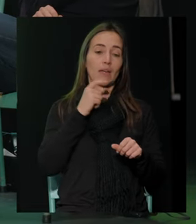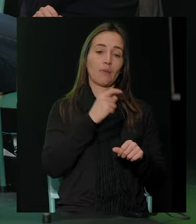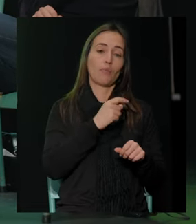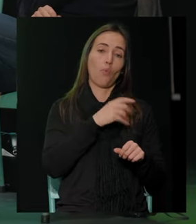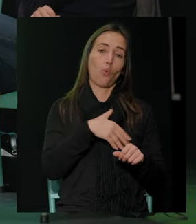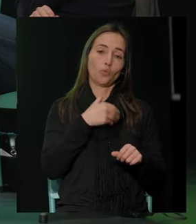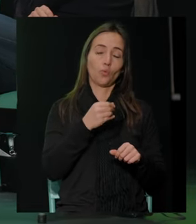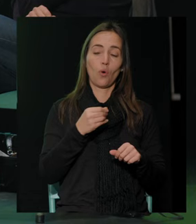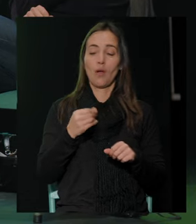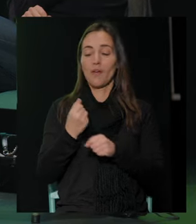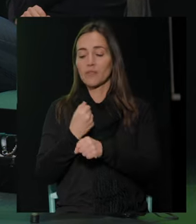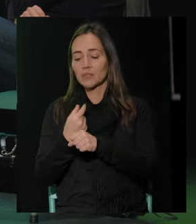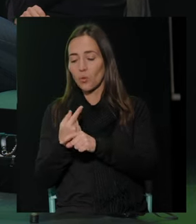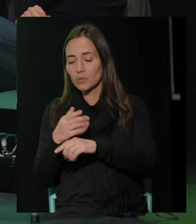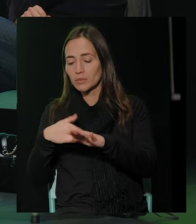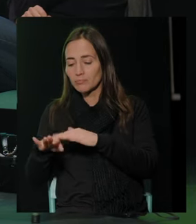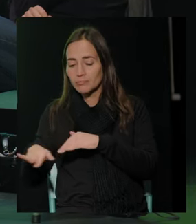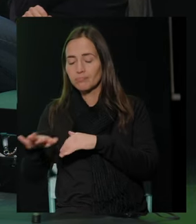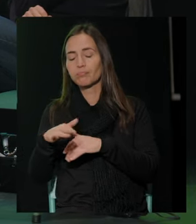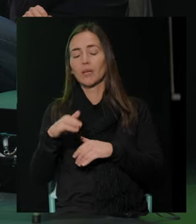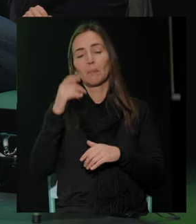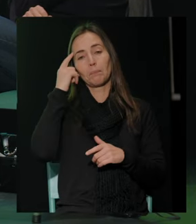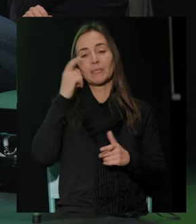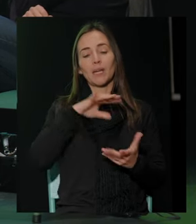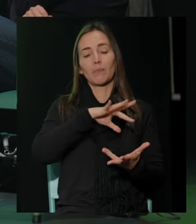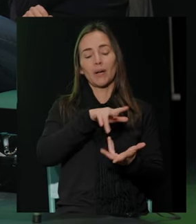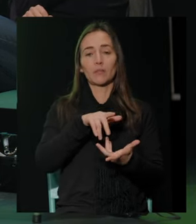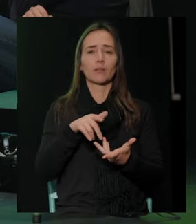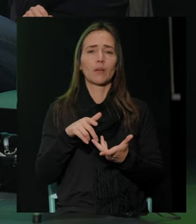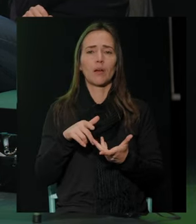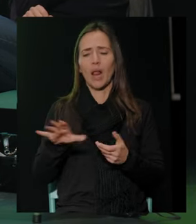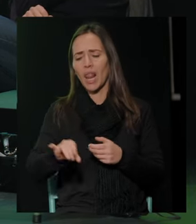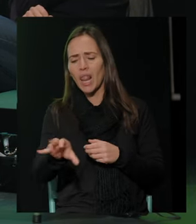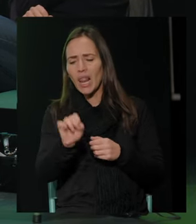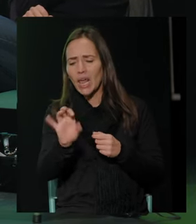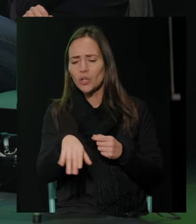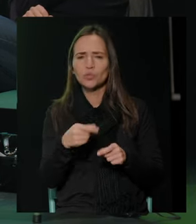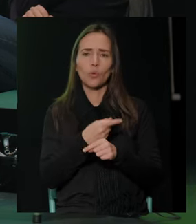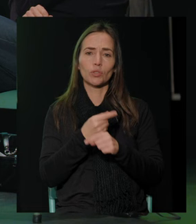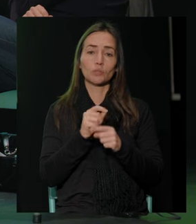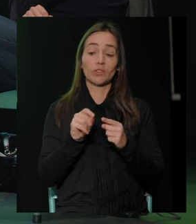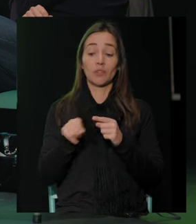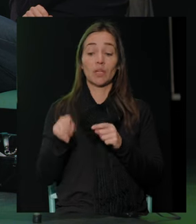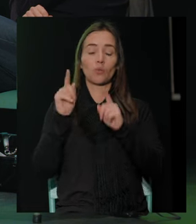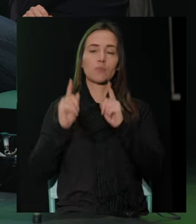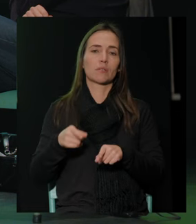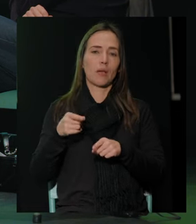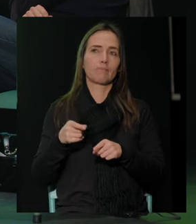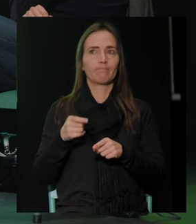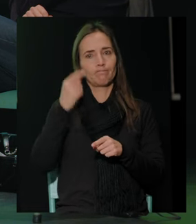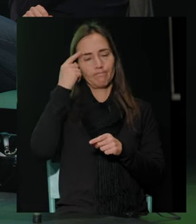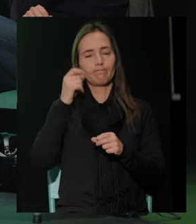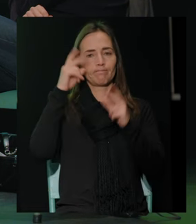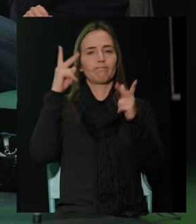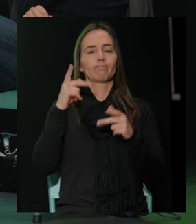ações de terreno, de recolher lixo, coisas muito importantes, evidentemente, e que eu adorava fazer, e foi o meu grande despertar para as questões